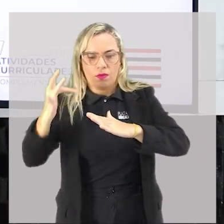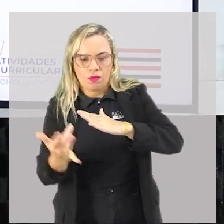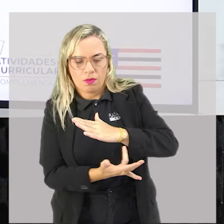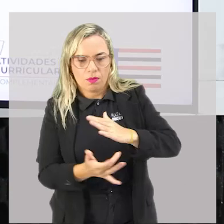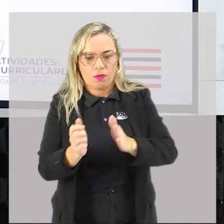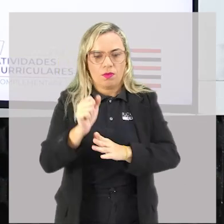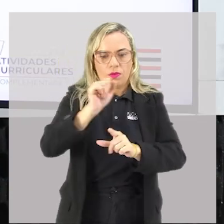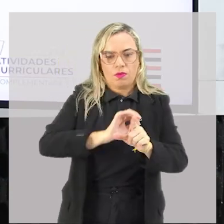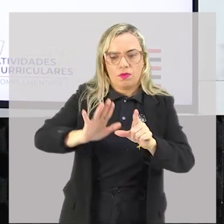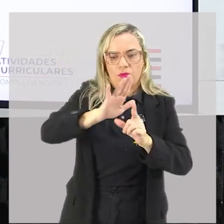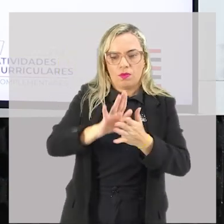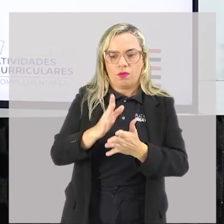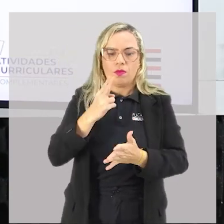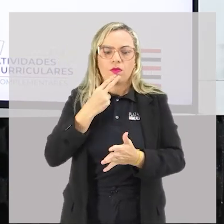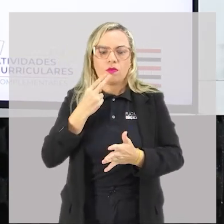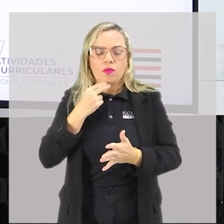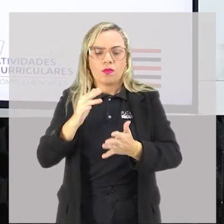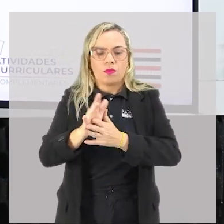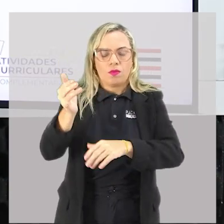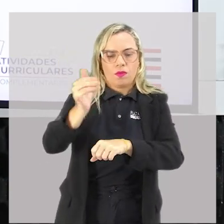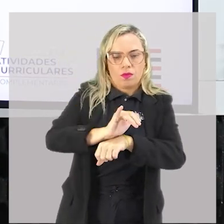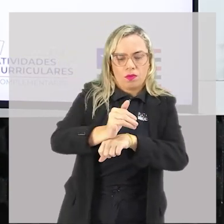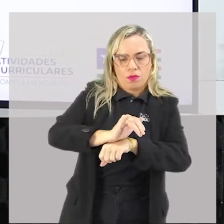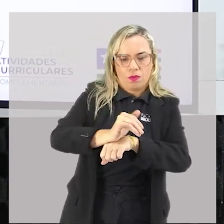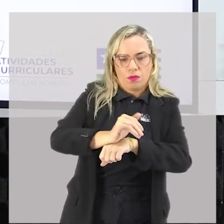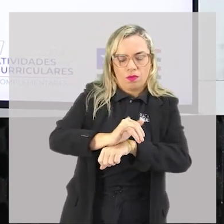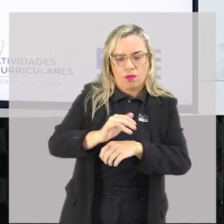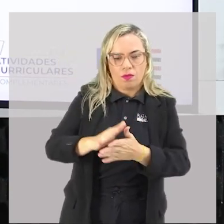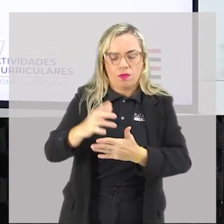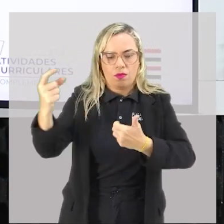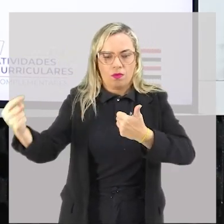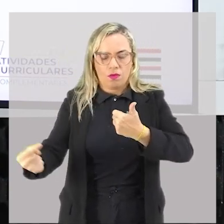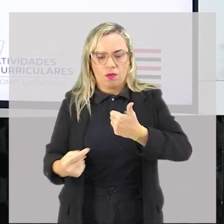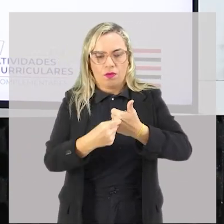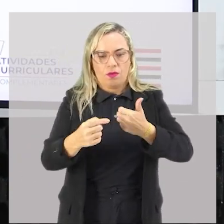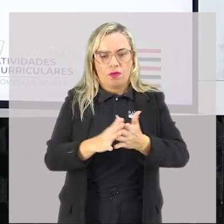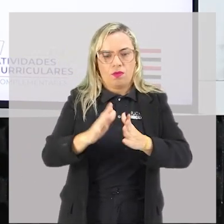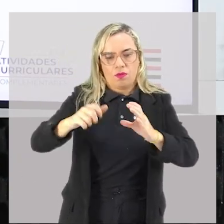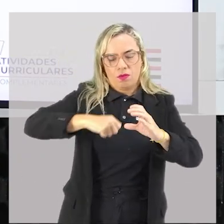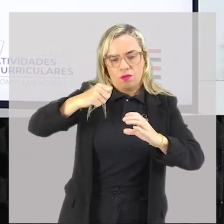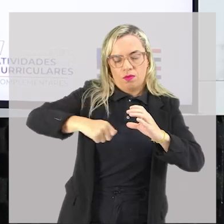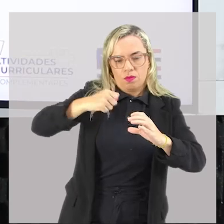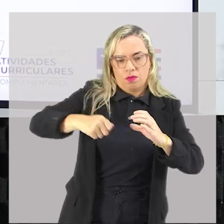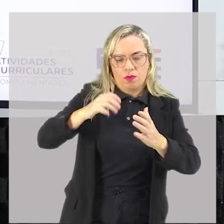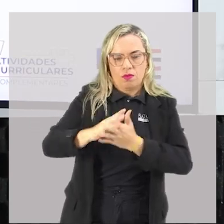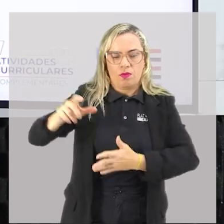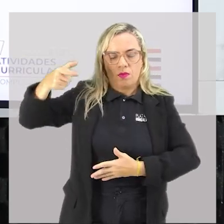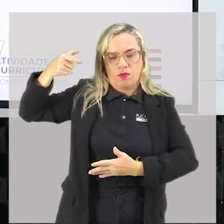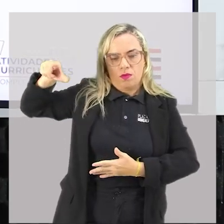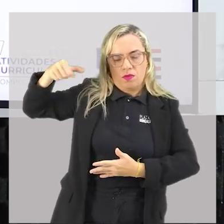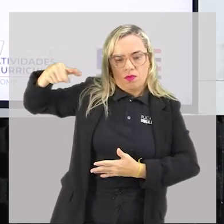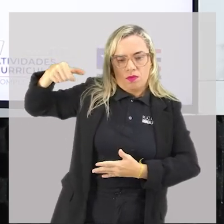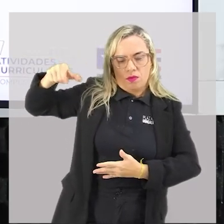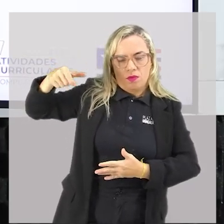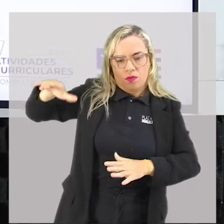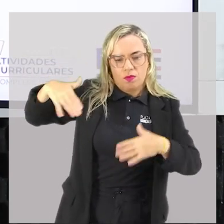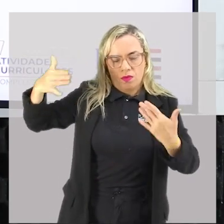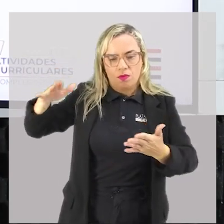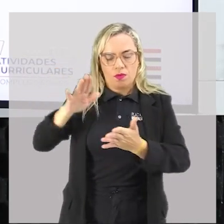da plataforma Gonçalves Dias. No YouTube, deem um like nos nossos vídeos, clica no sininho,